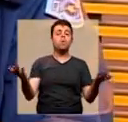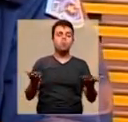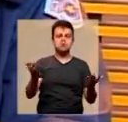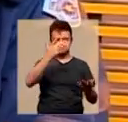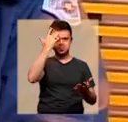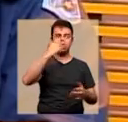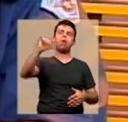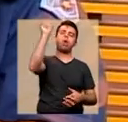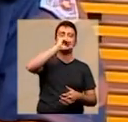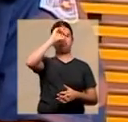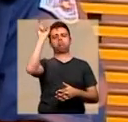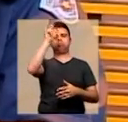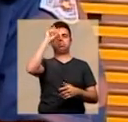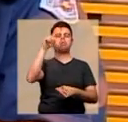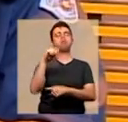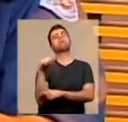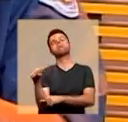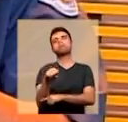ao volante hoje,